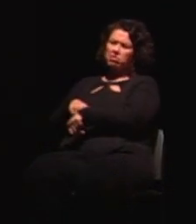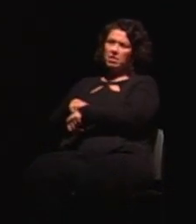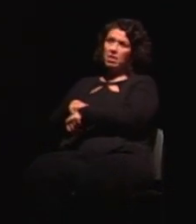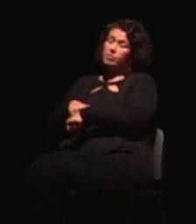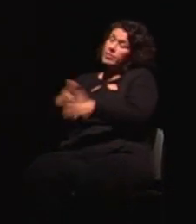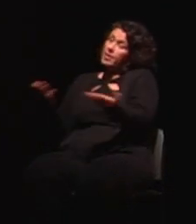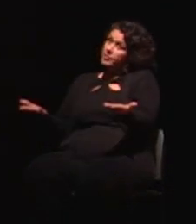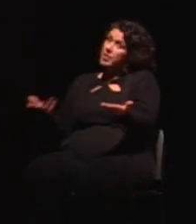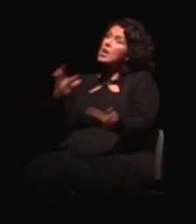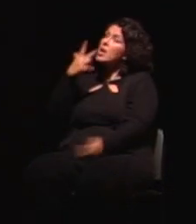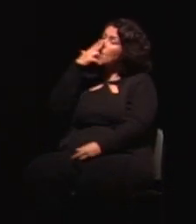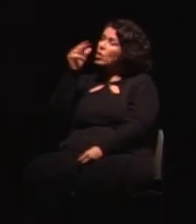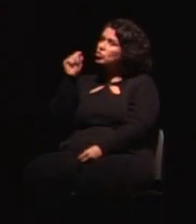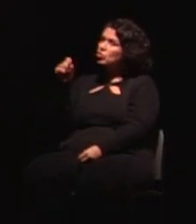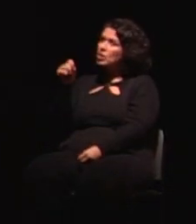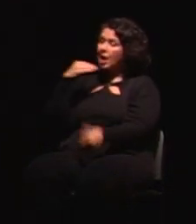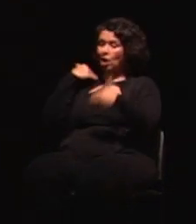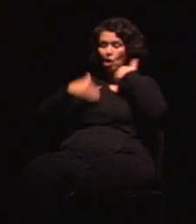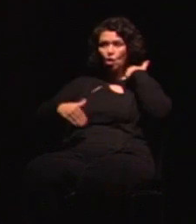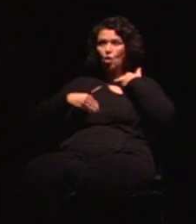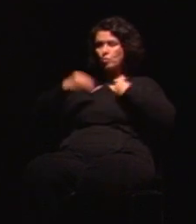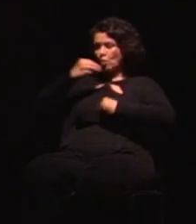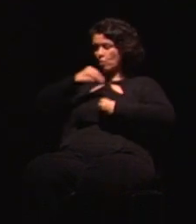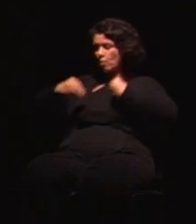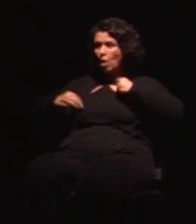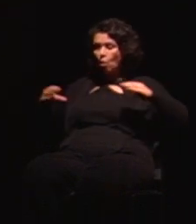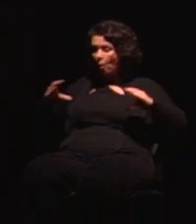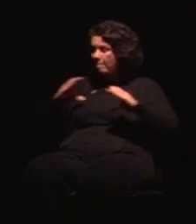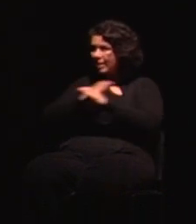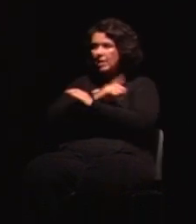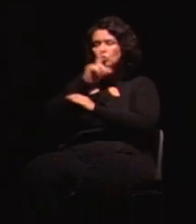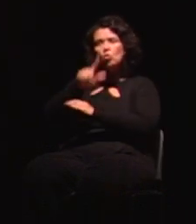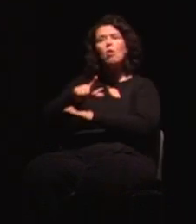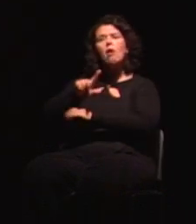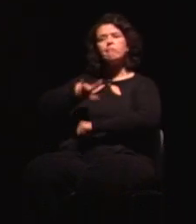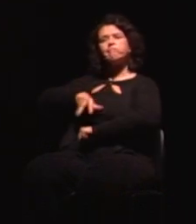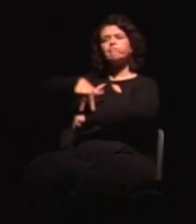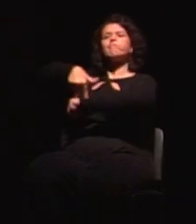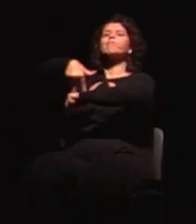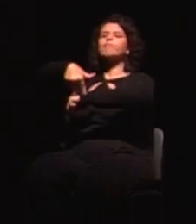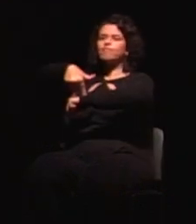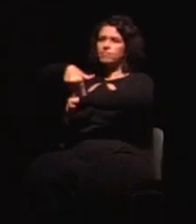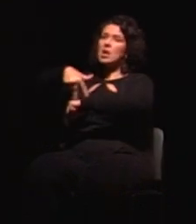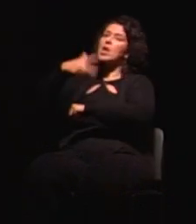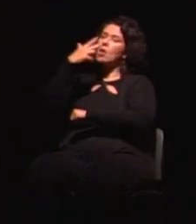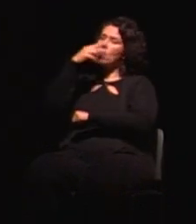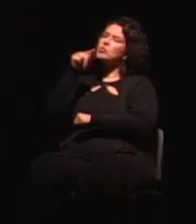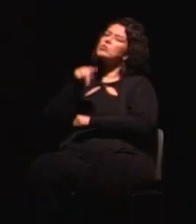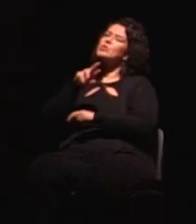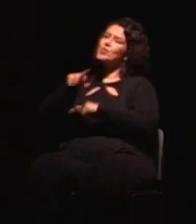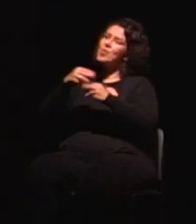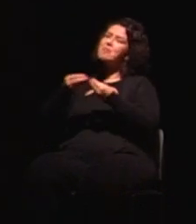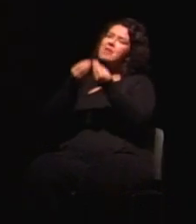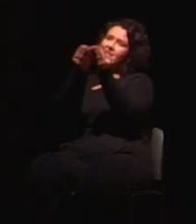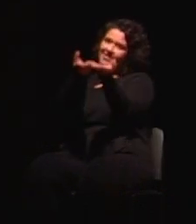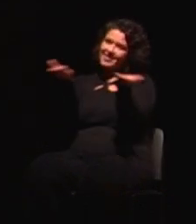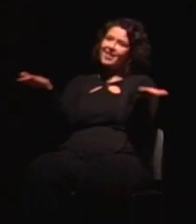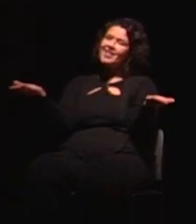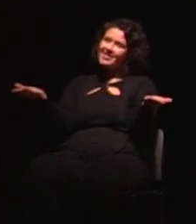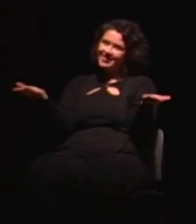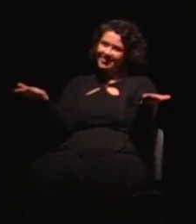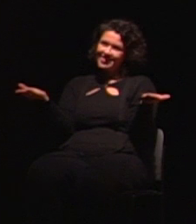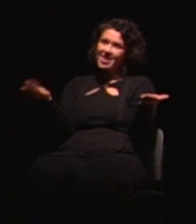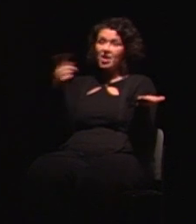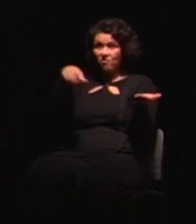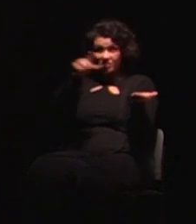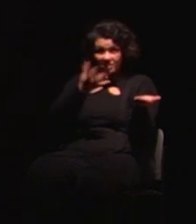é um ato político. A Estefânia nos deixou isso de presente. Vocês vão levar, vocês não querem se falar aqui,